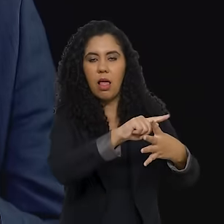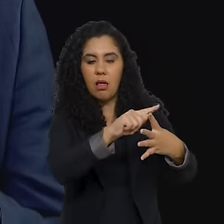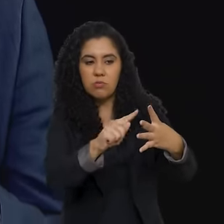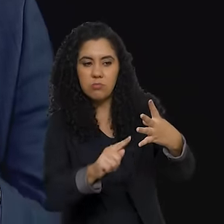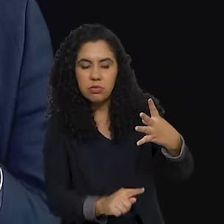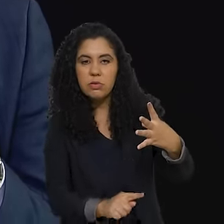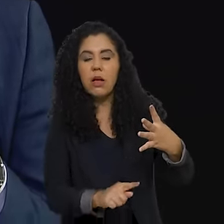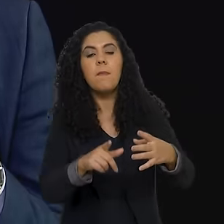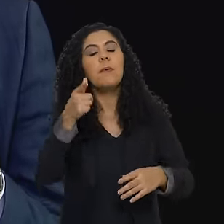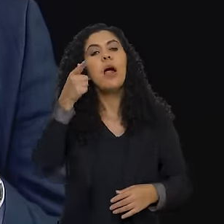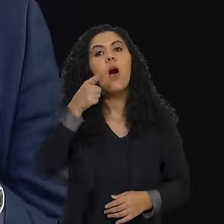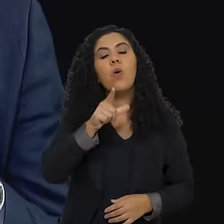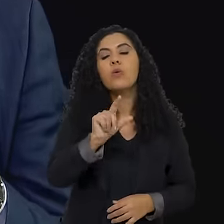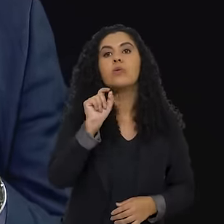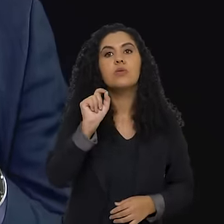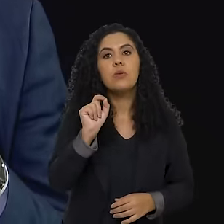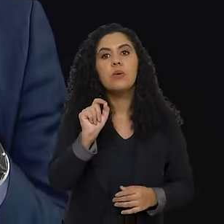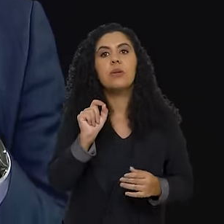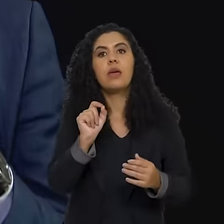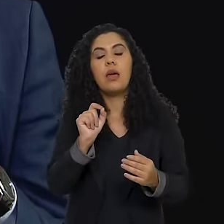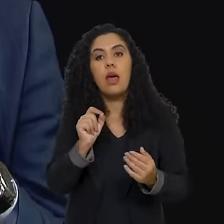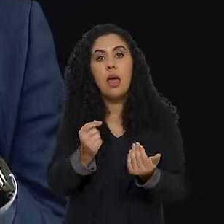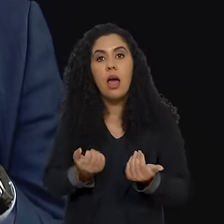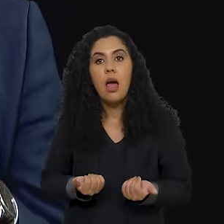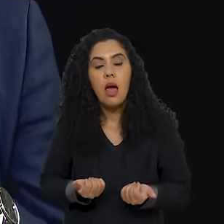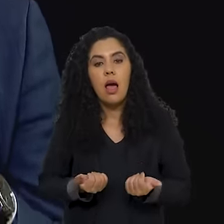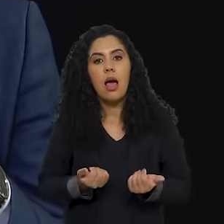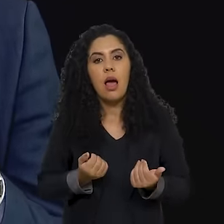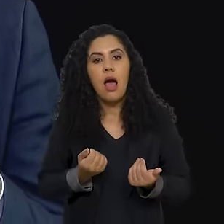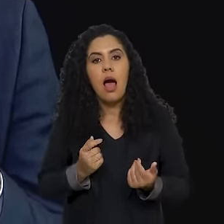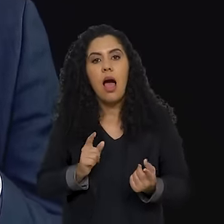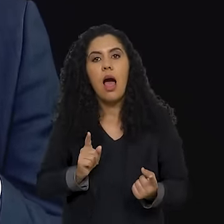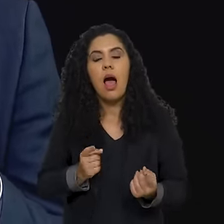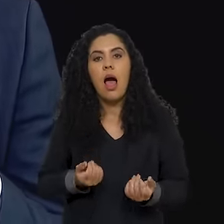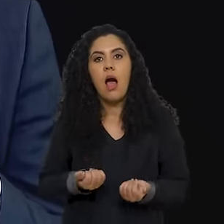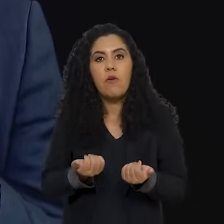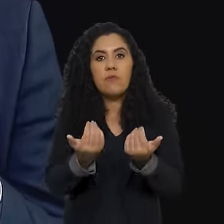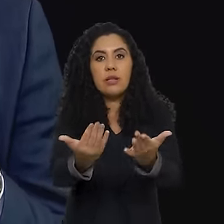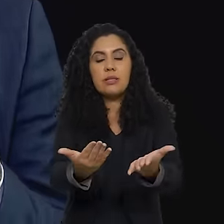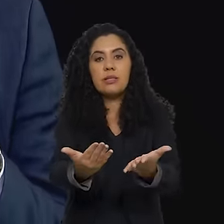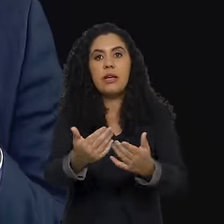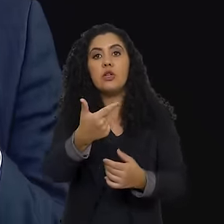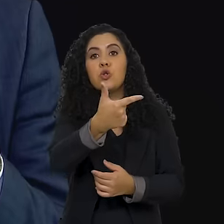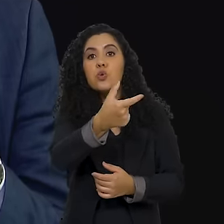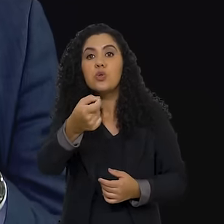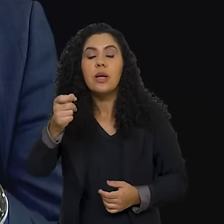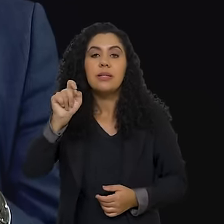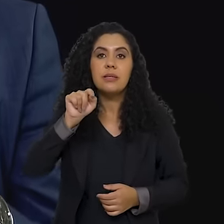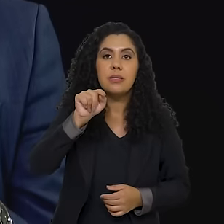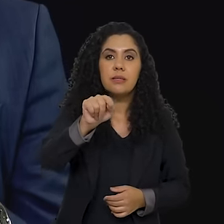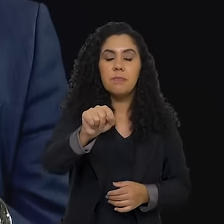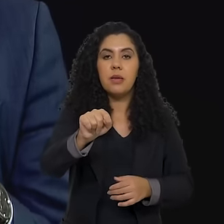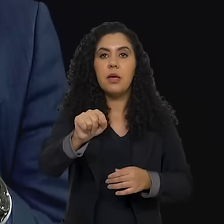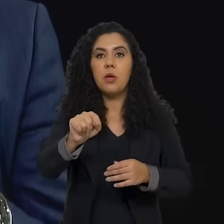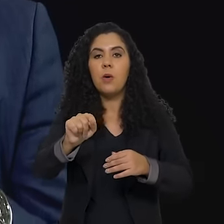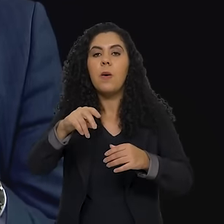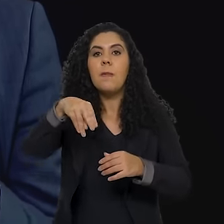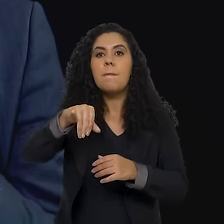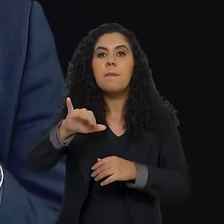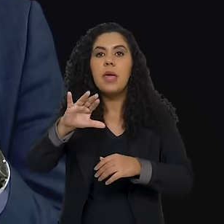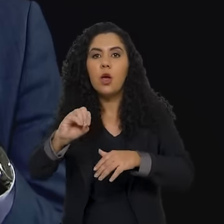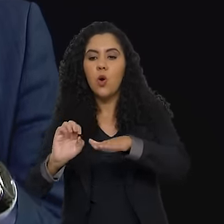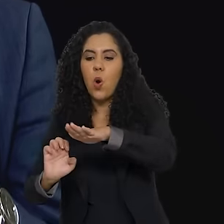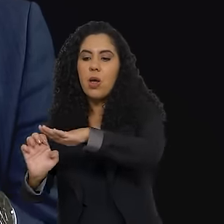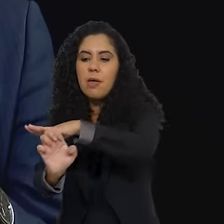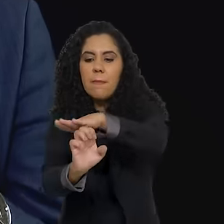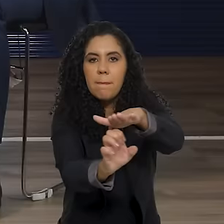SENAI, para atender 200 mil pequenas e microempresas